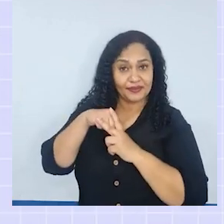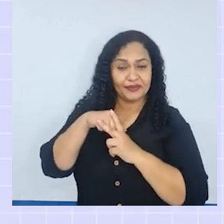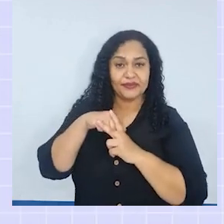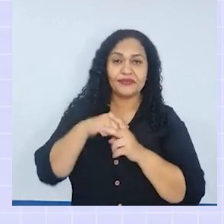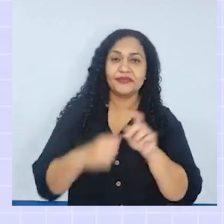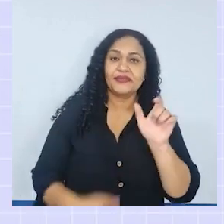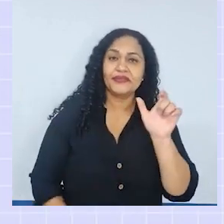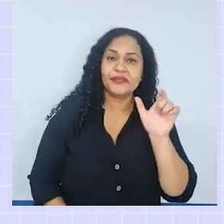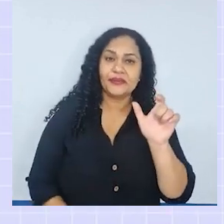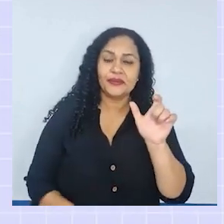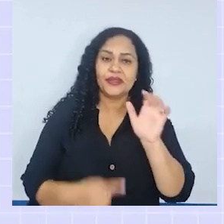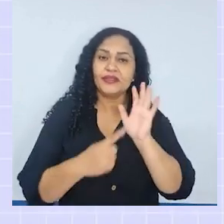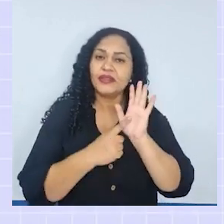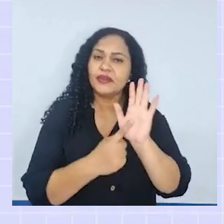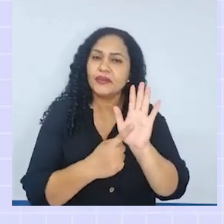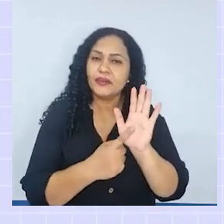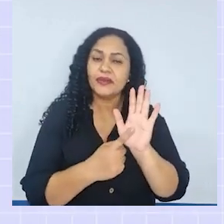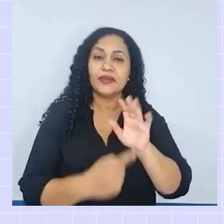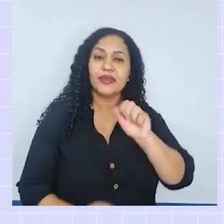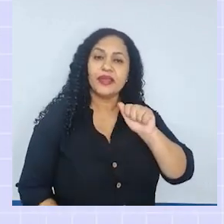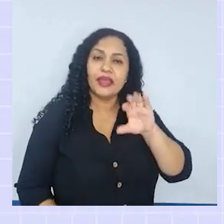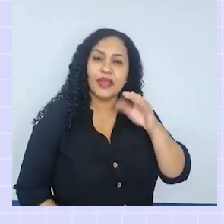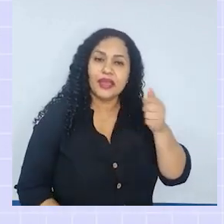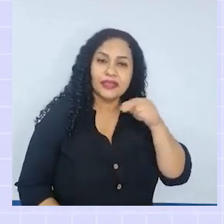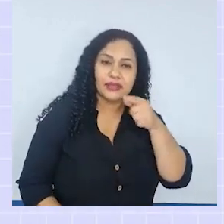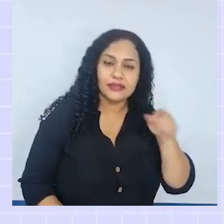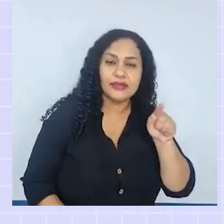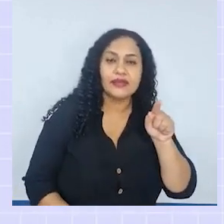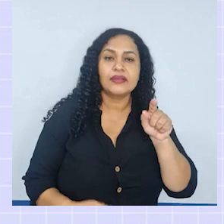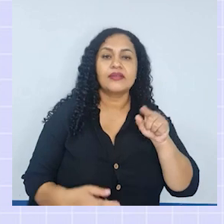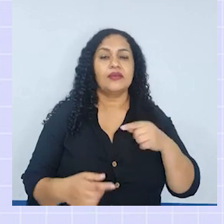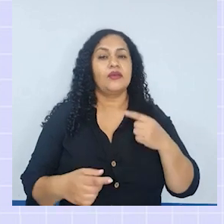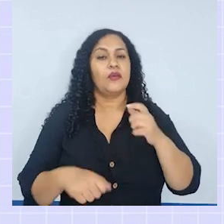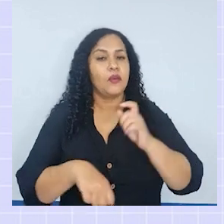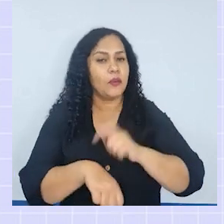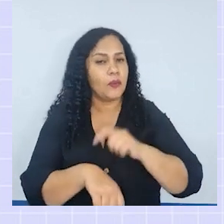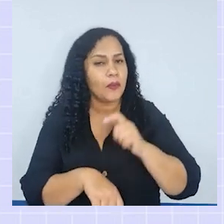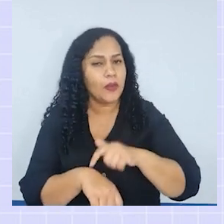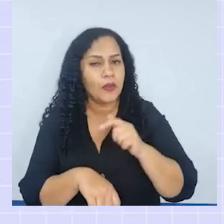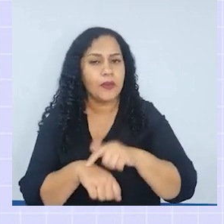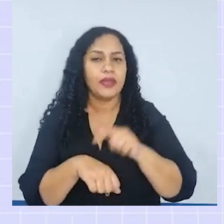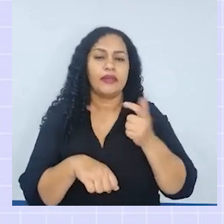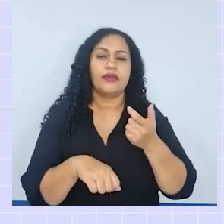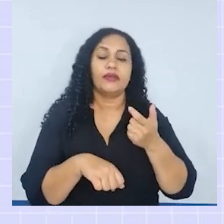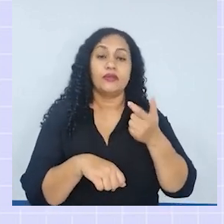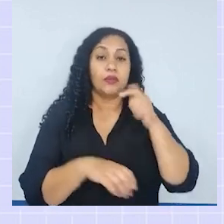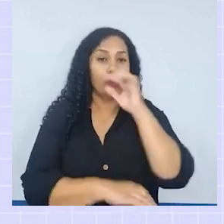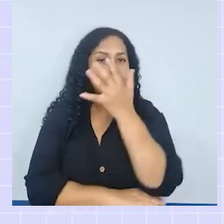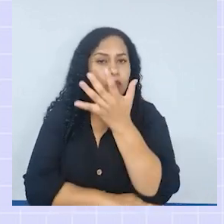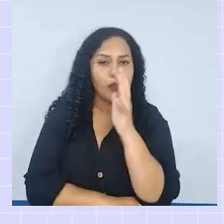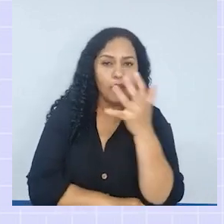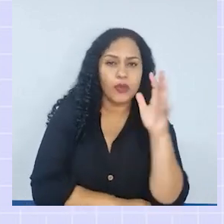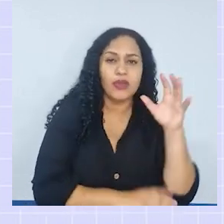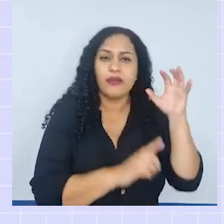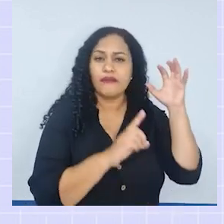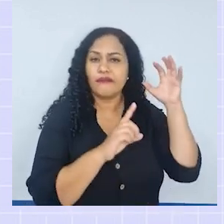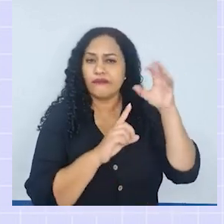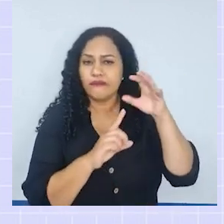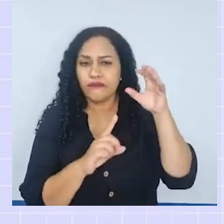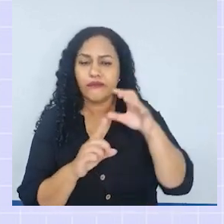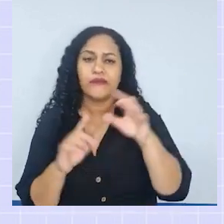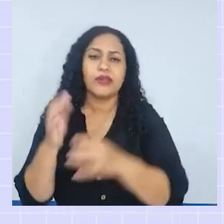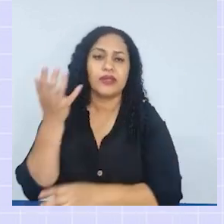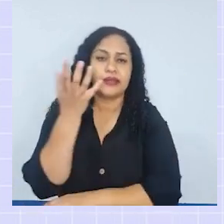Verbos são palavras que indicam uma ação, um estado ou um fenômeno da natureza. Por